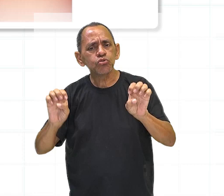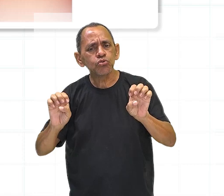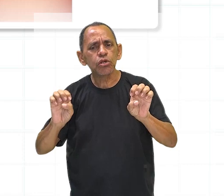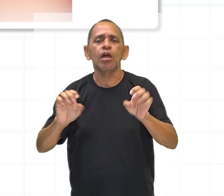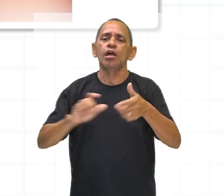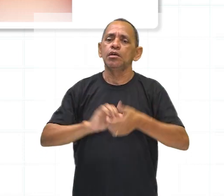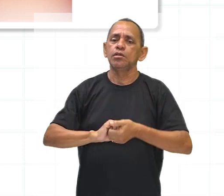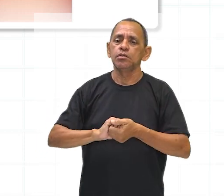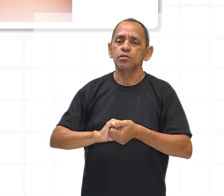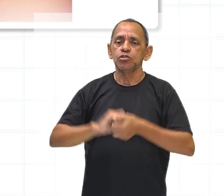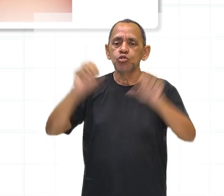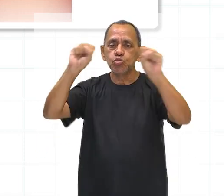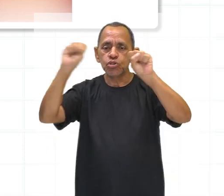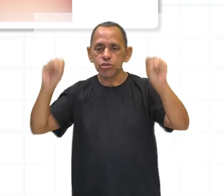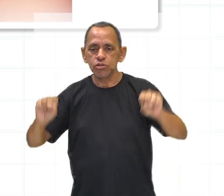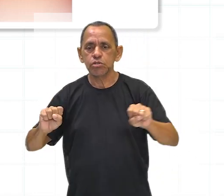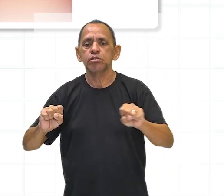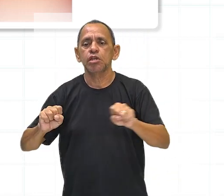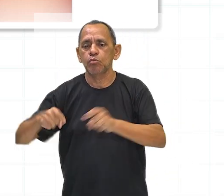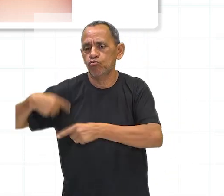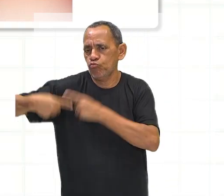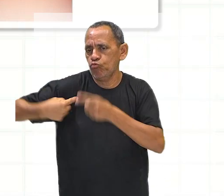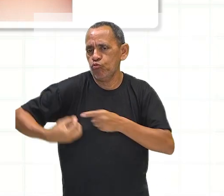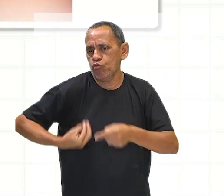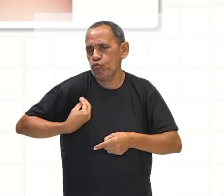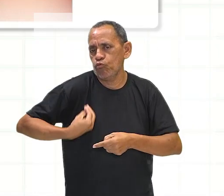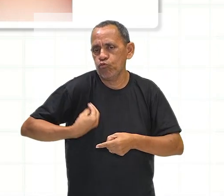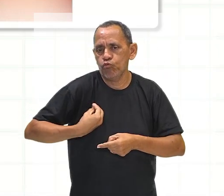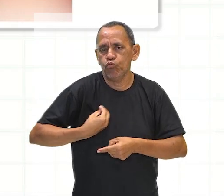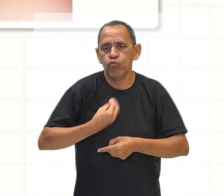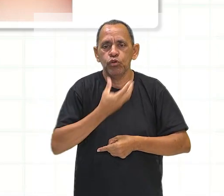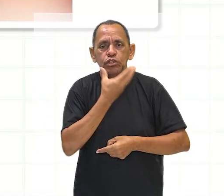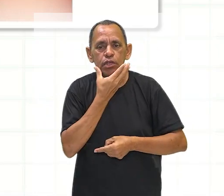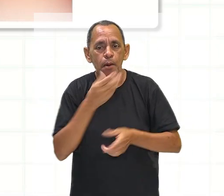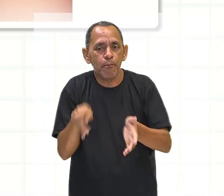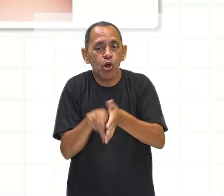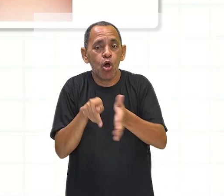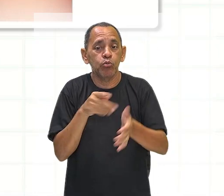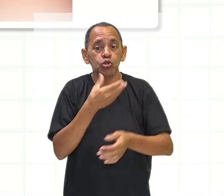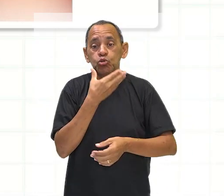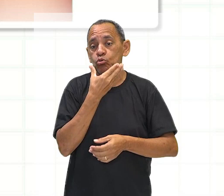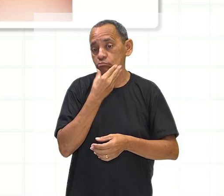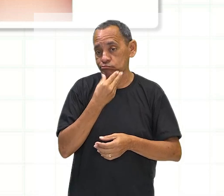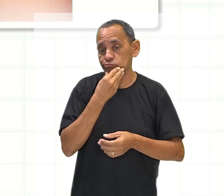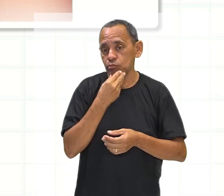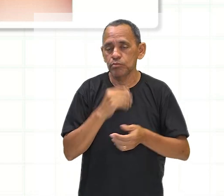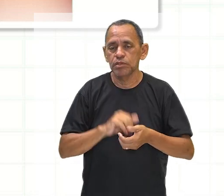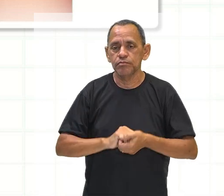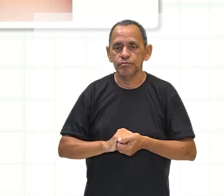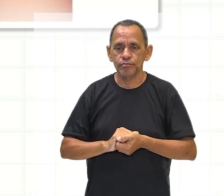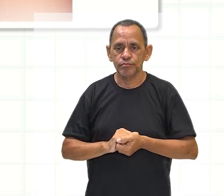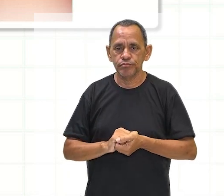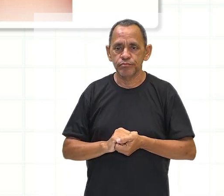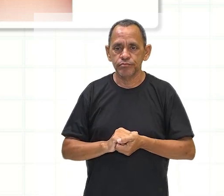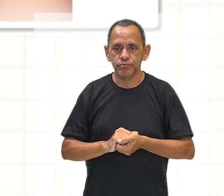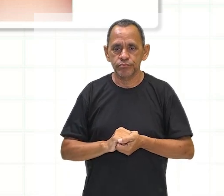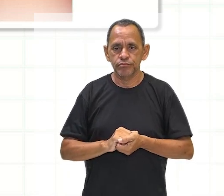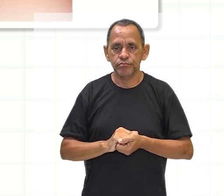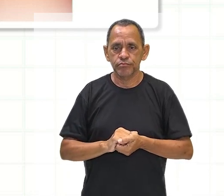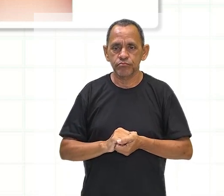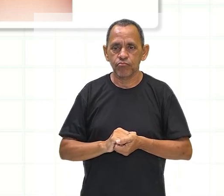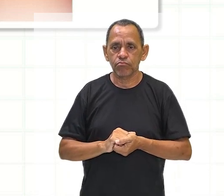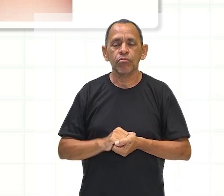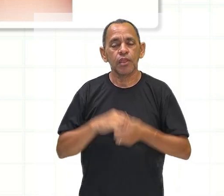sistema reprodutor masculino, como os ductos deferentes. Esses ductos, né, são tubos